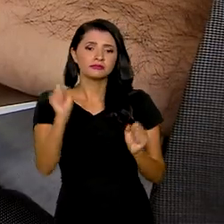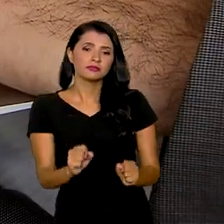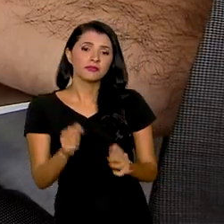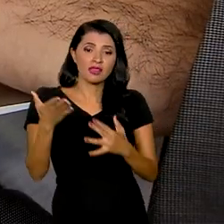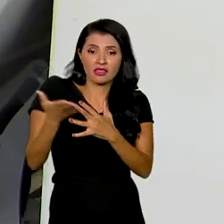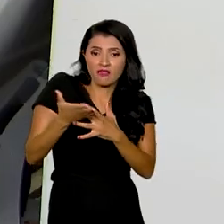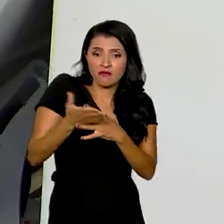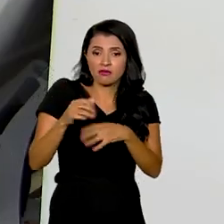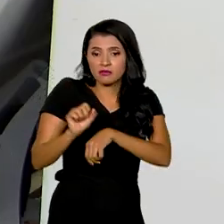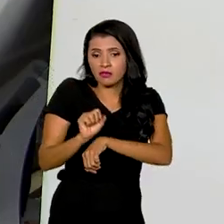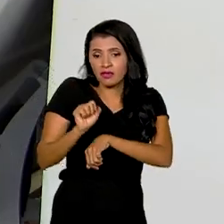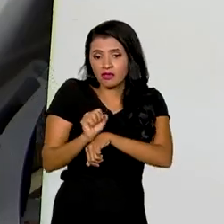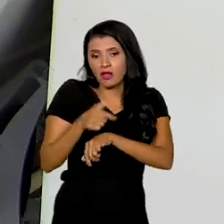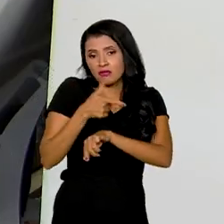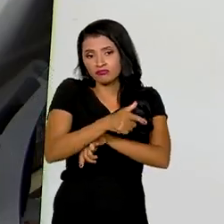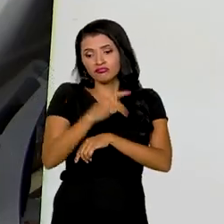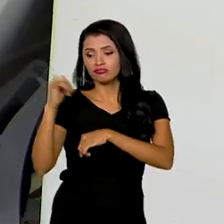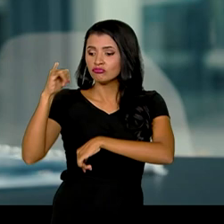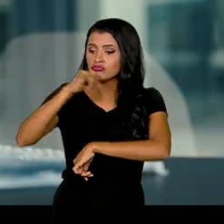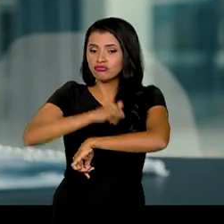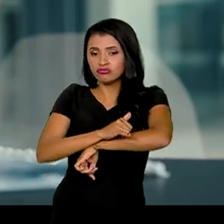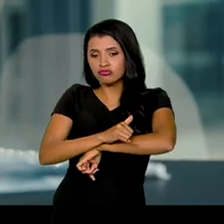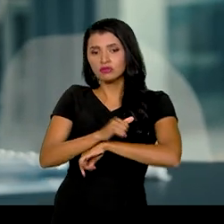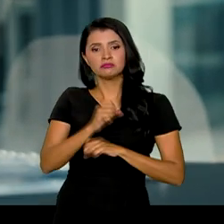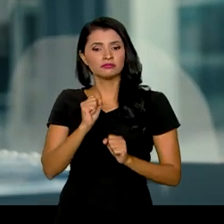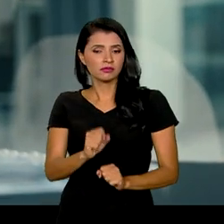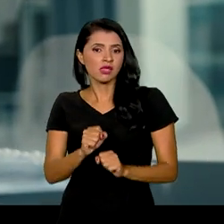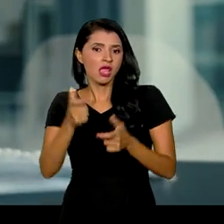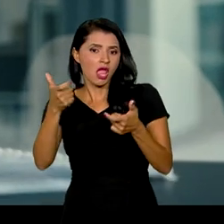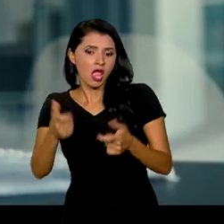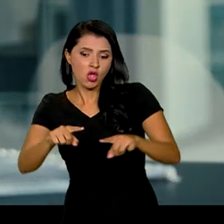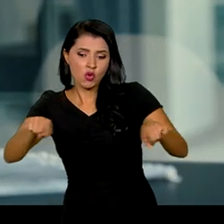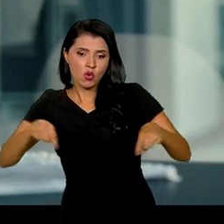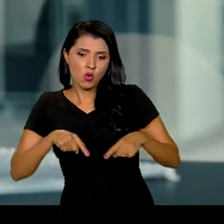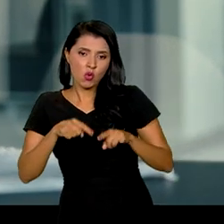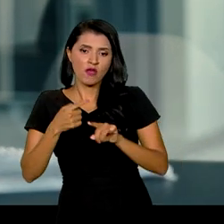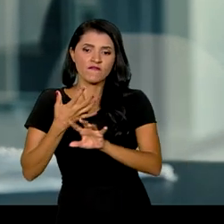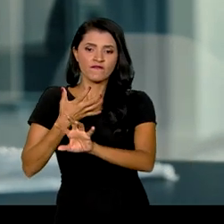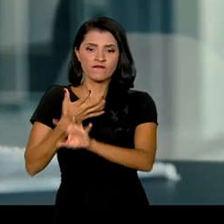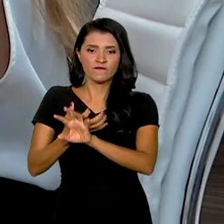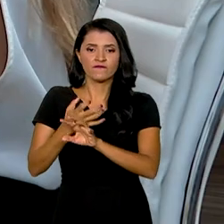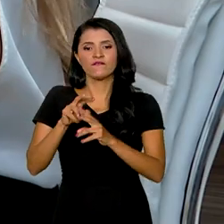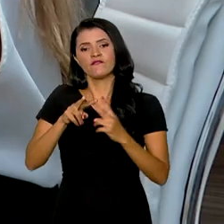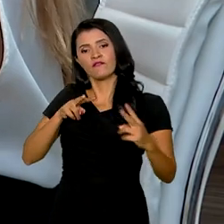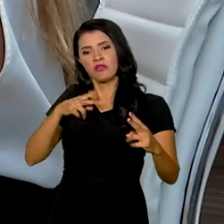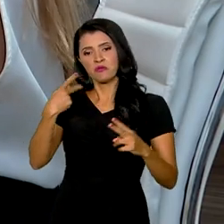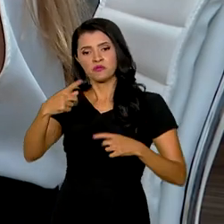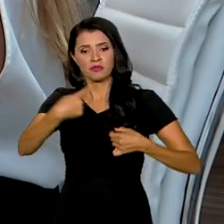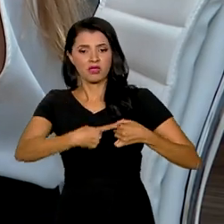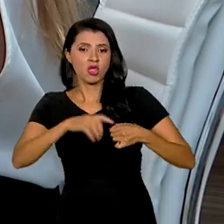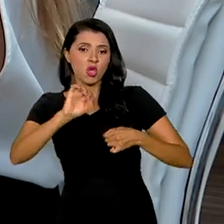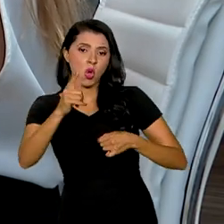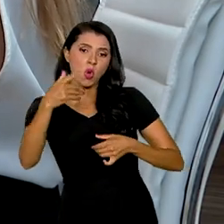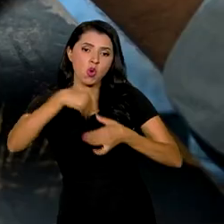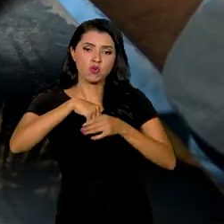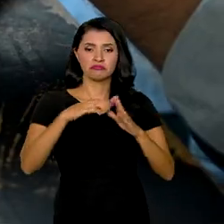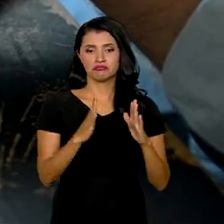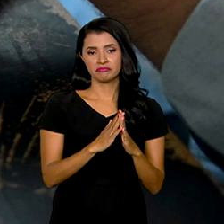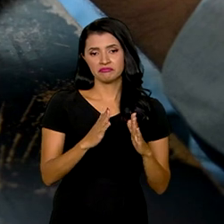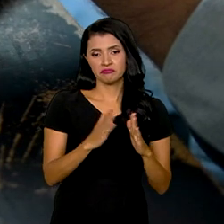intervalos de espera em um aeroporto, em um escritório virtual de alguma cidade ou até mesmo em